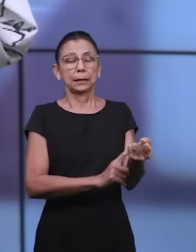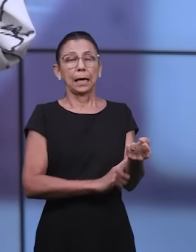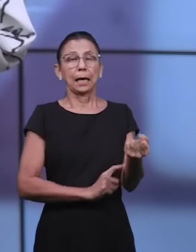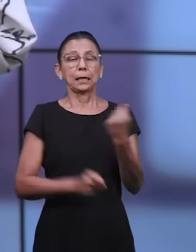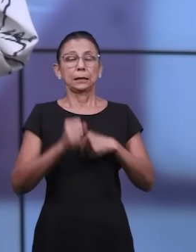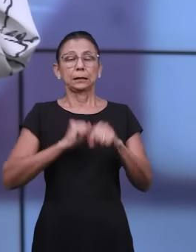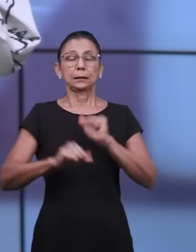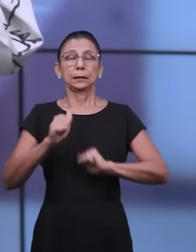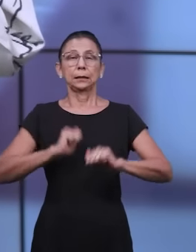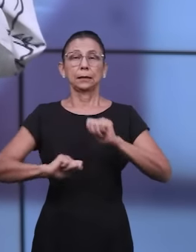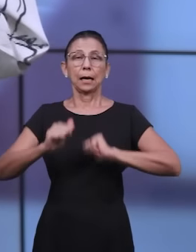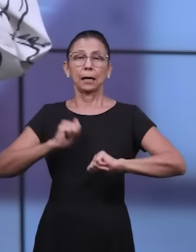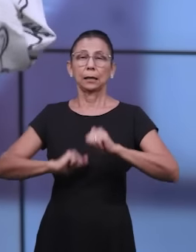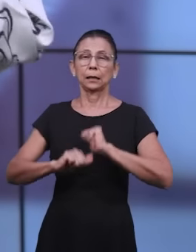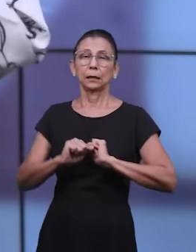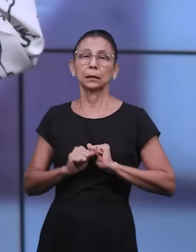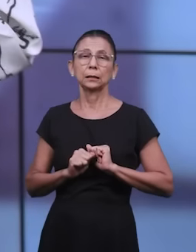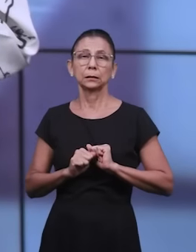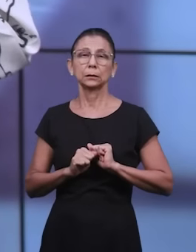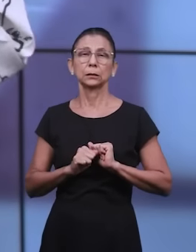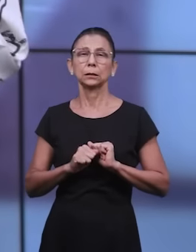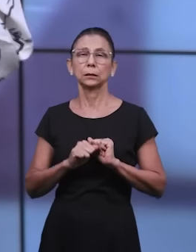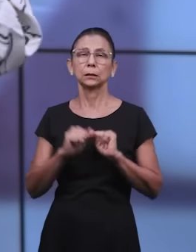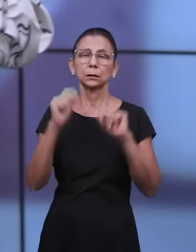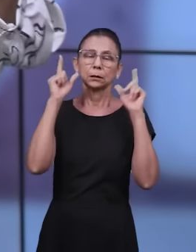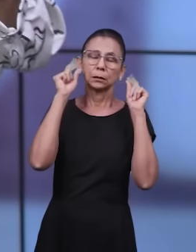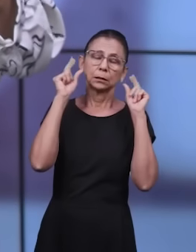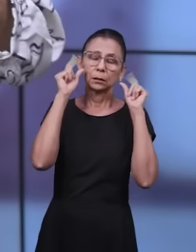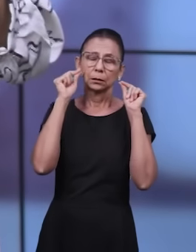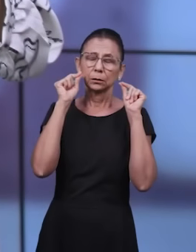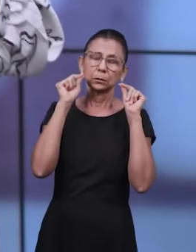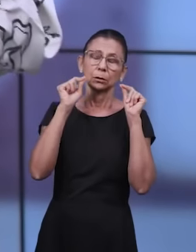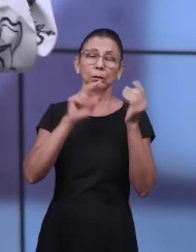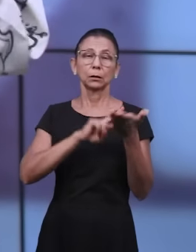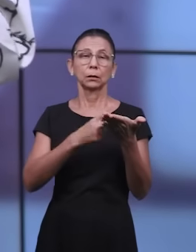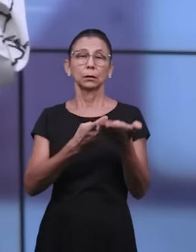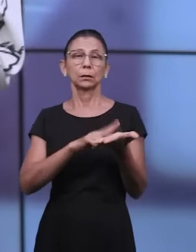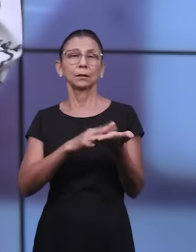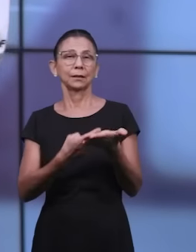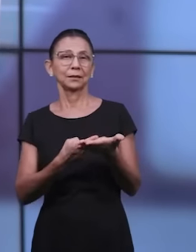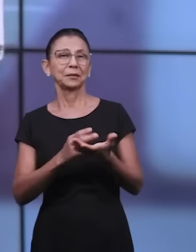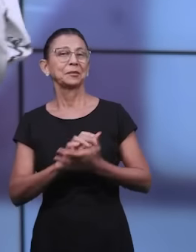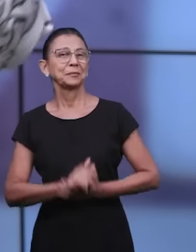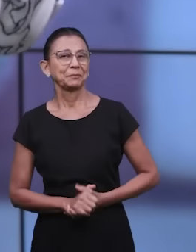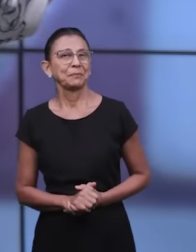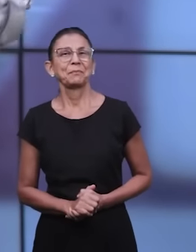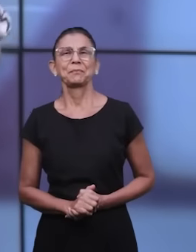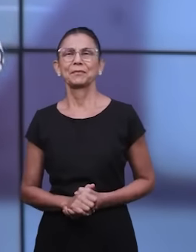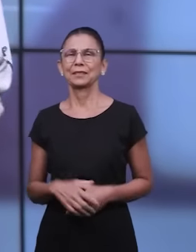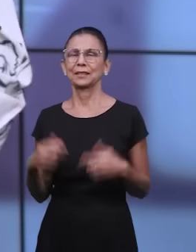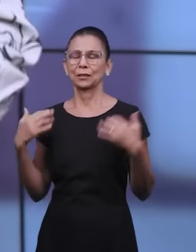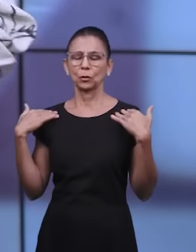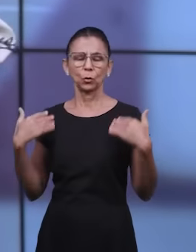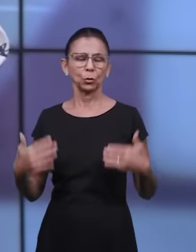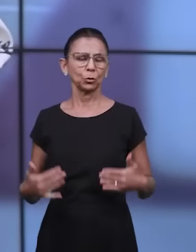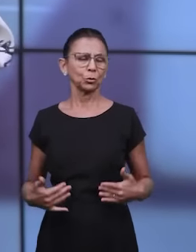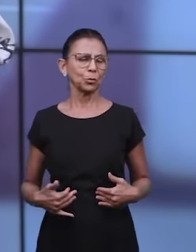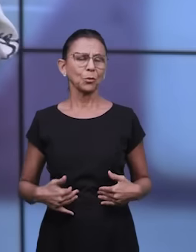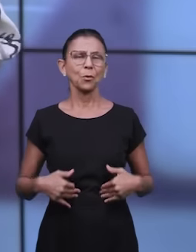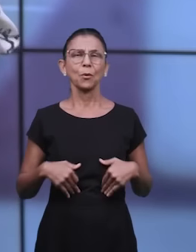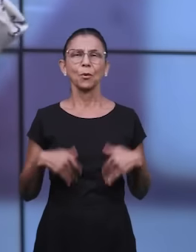deixa impaciente, prejudica o sono. É preciso momentos de descontração também de todo o